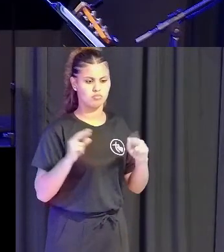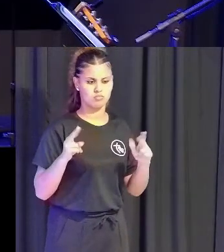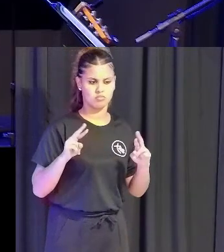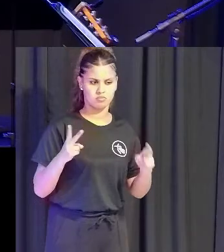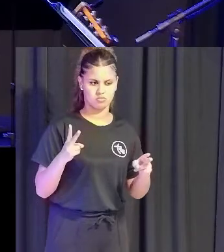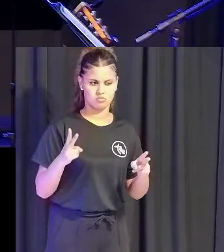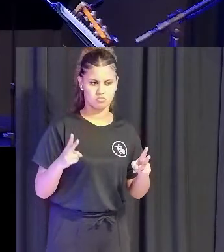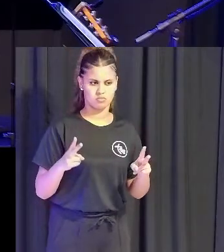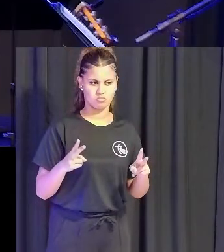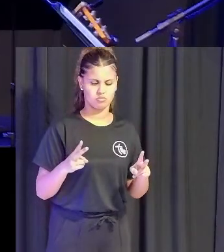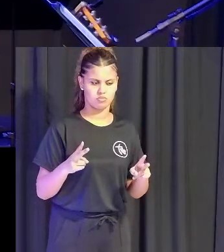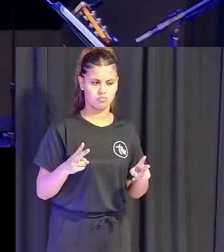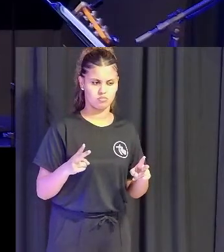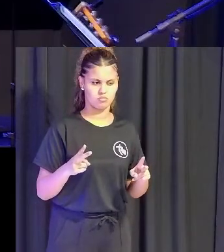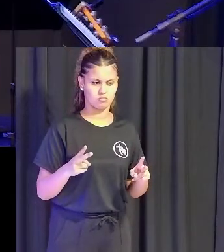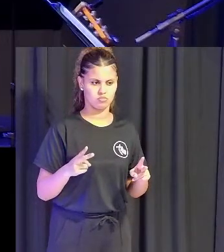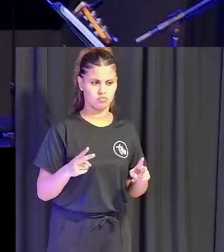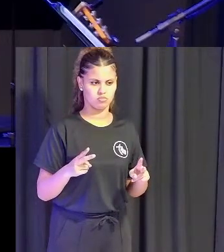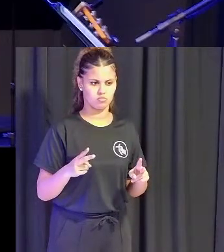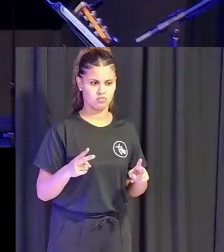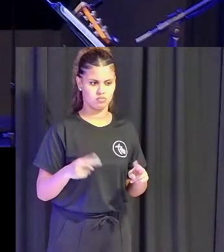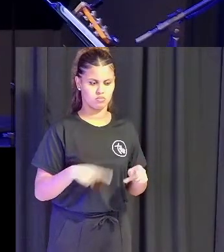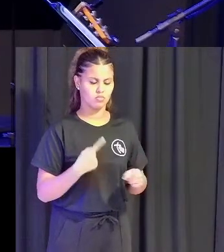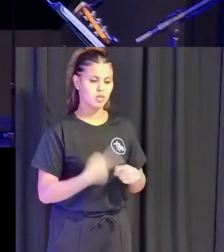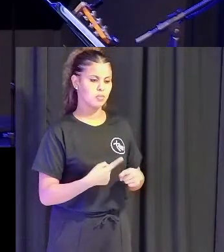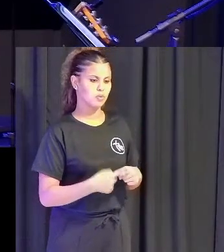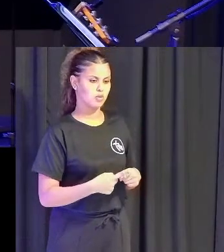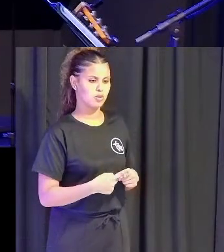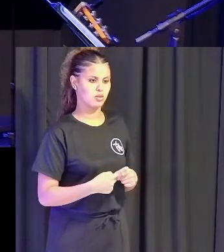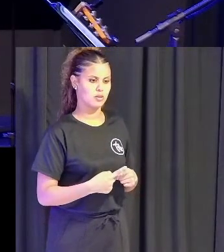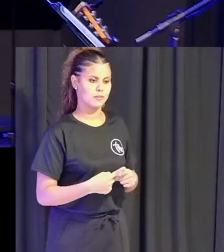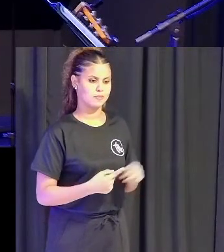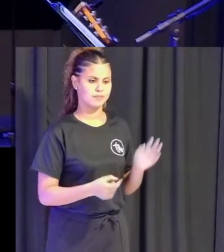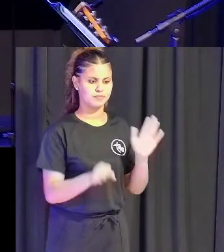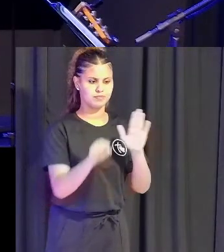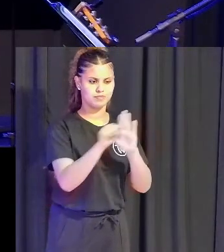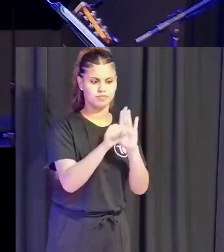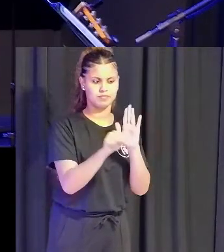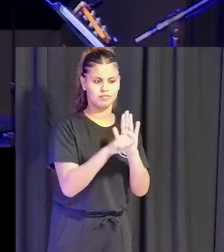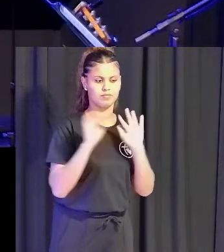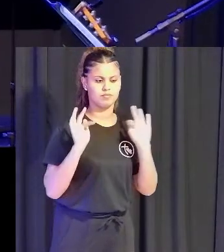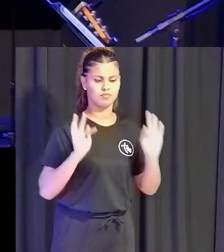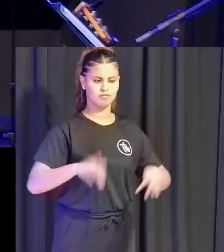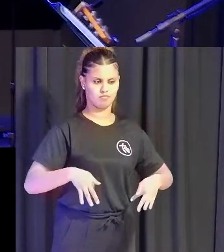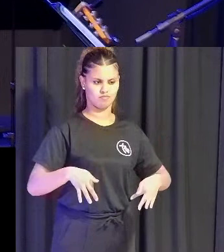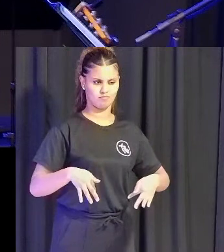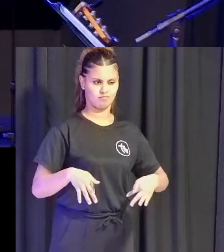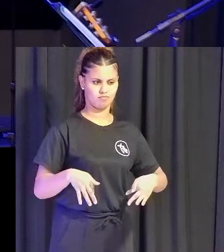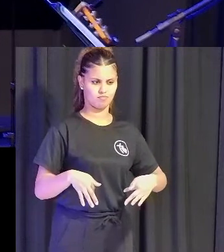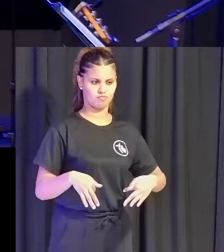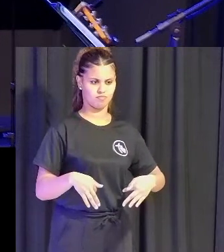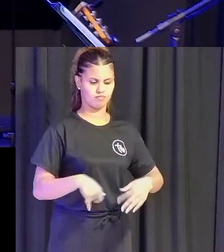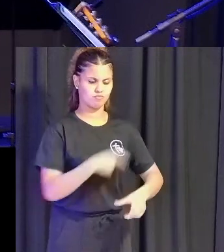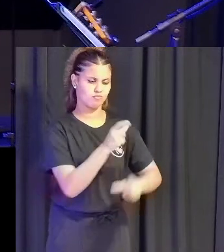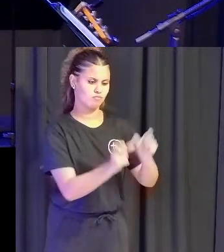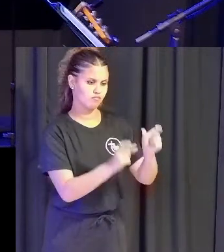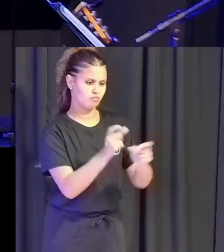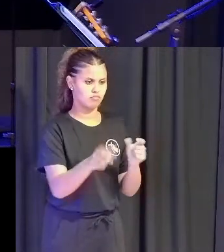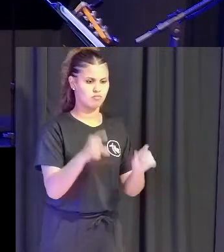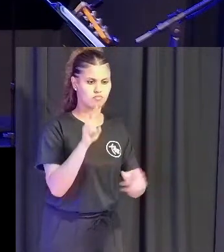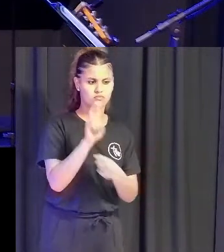já são chegados aos fins dos séculos. Aquele, pois, que cuida estar em